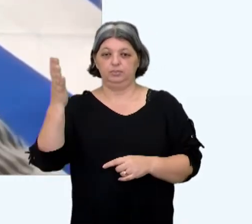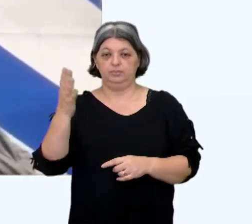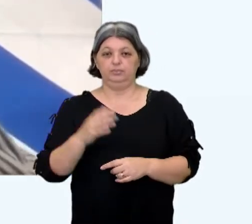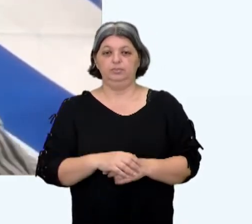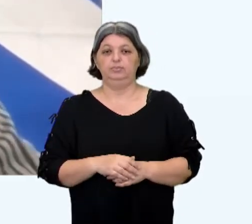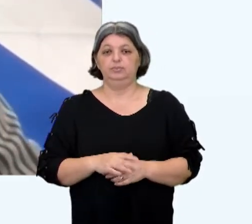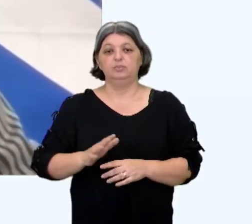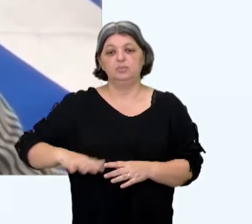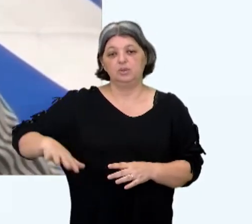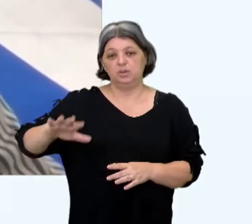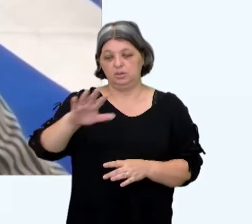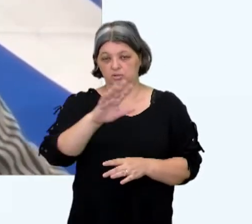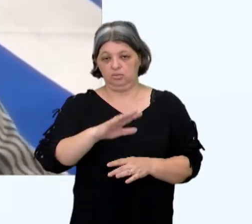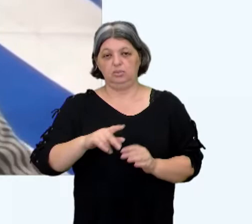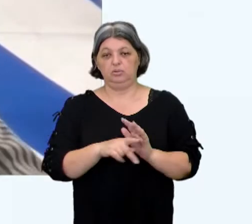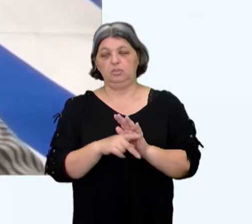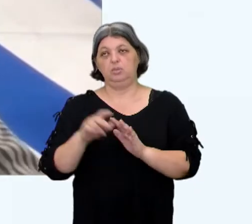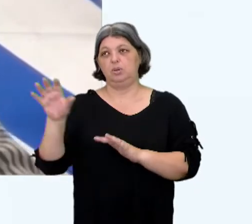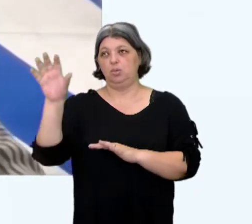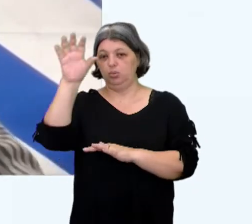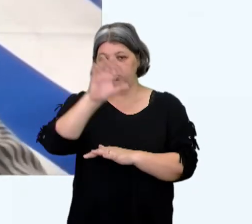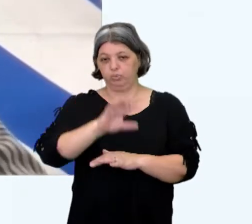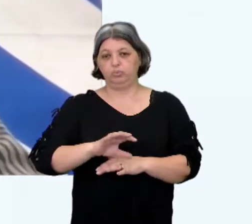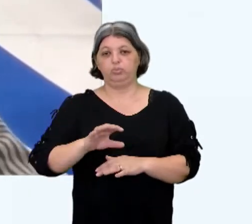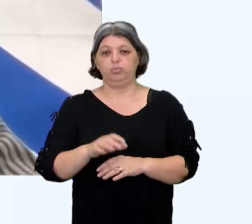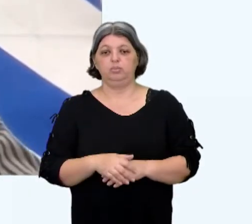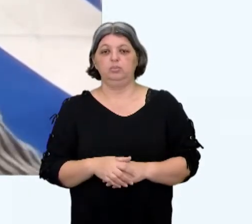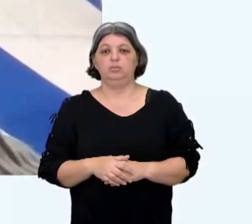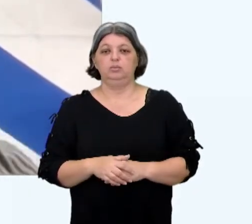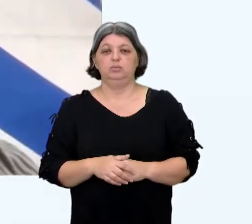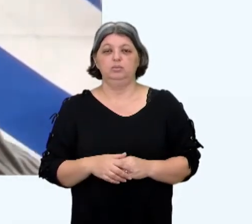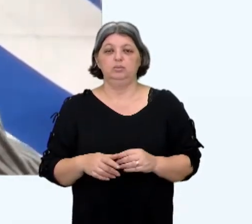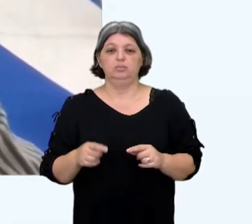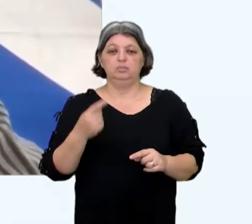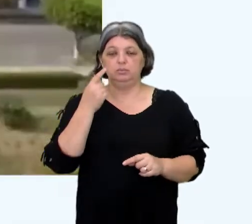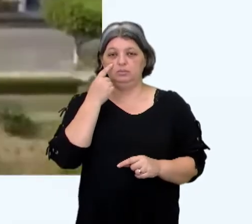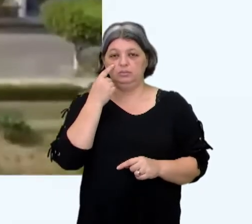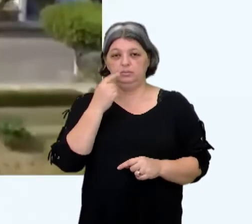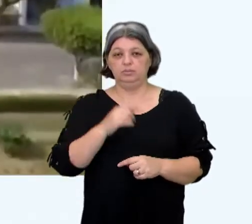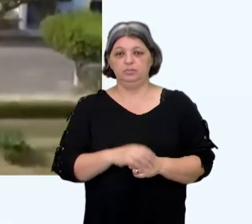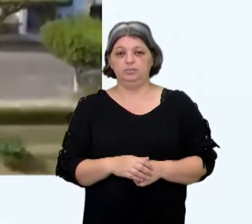nessas regiões de grandes encontros de placas, como eu mencionei, o Chile, Japão, Indonésia.